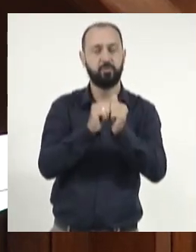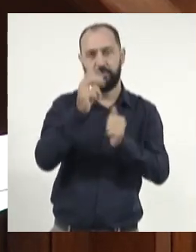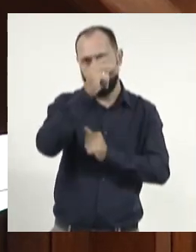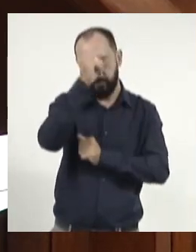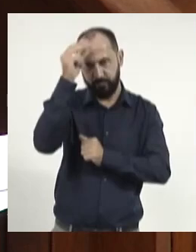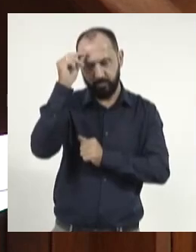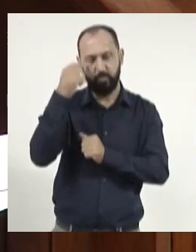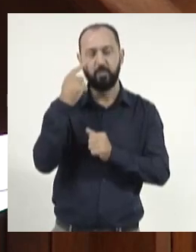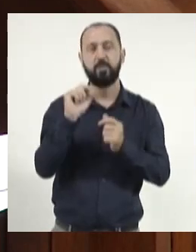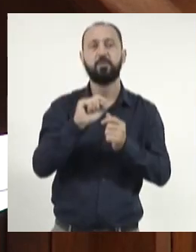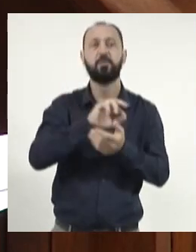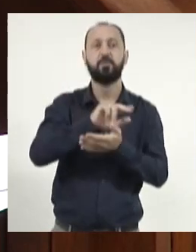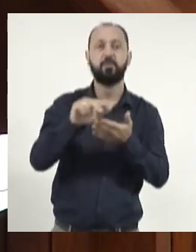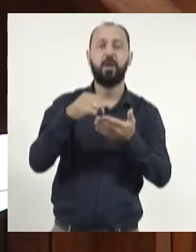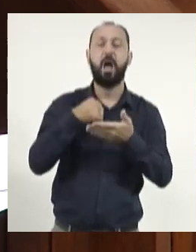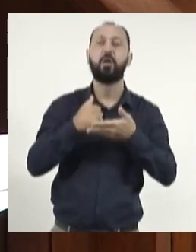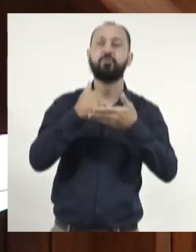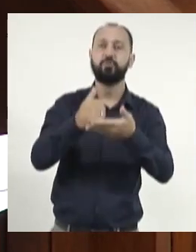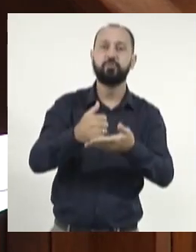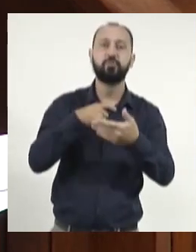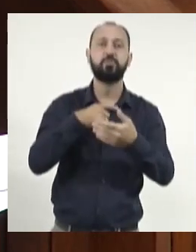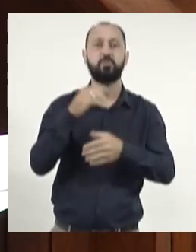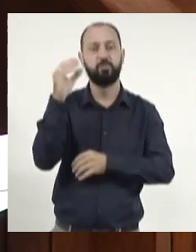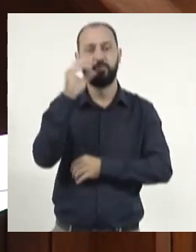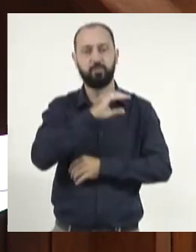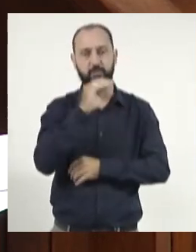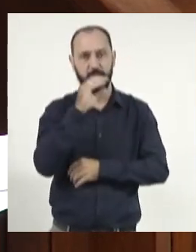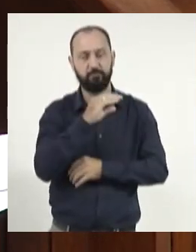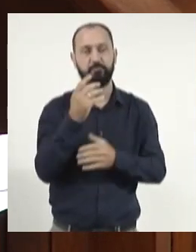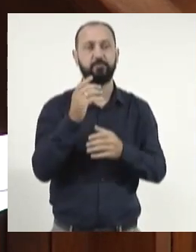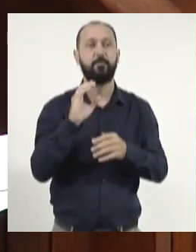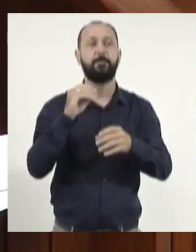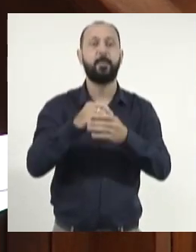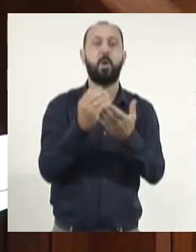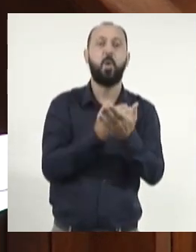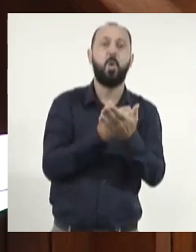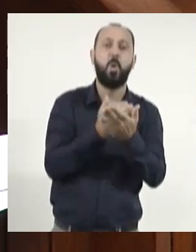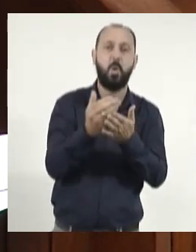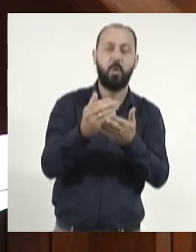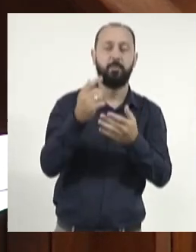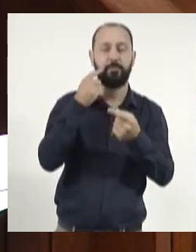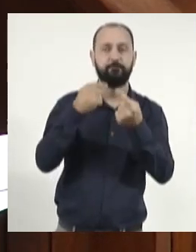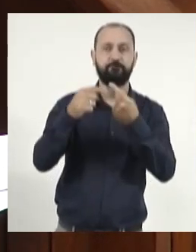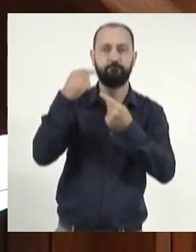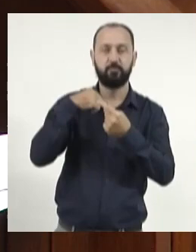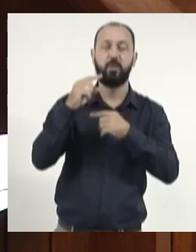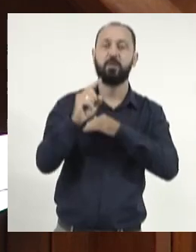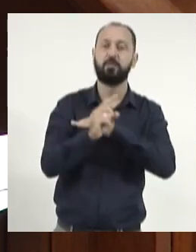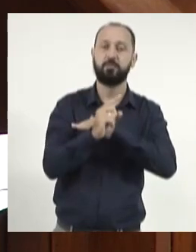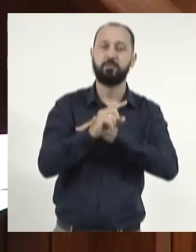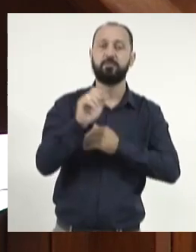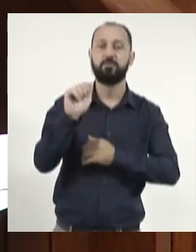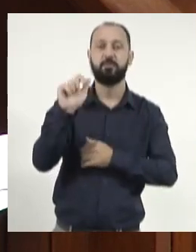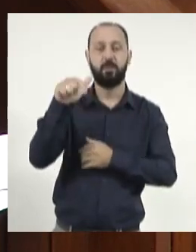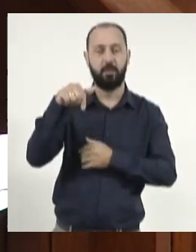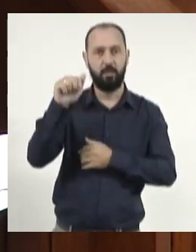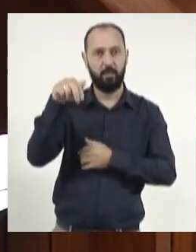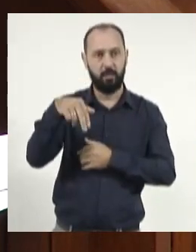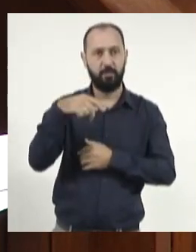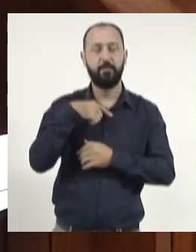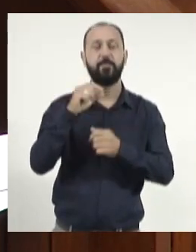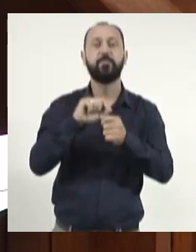de Dourados vários socorros emergenciais desde o início da atual gestão de Alan Guedes,